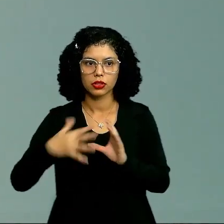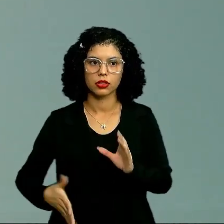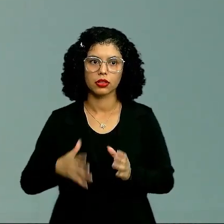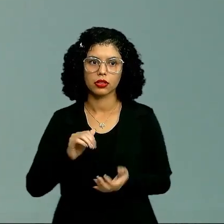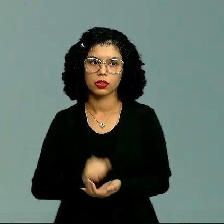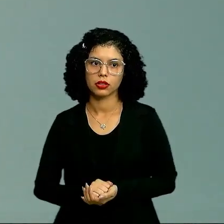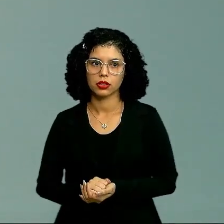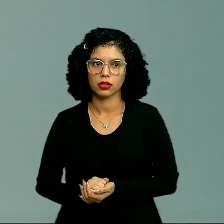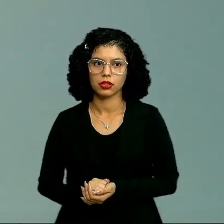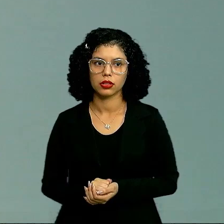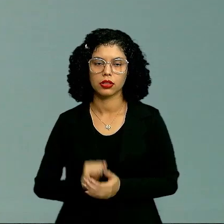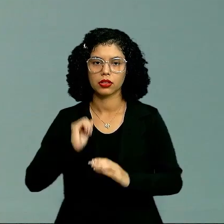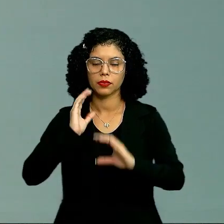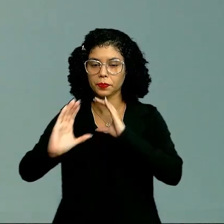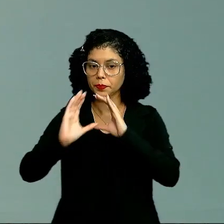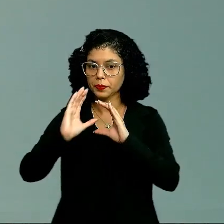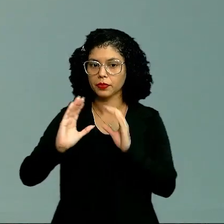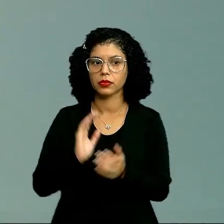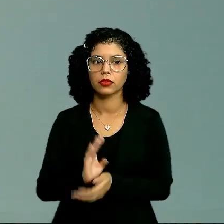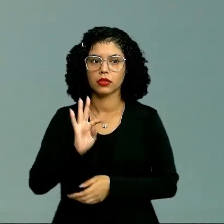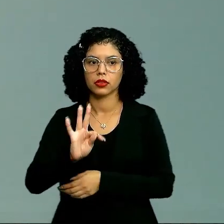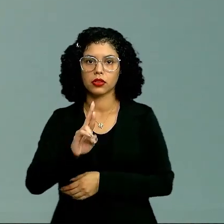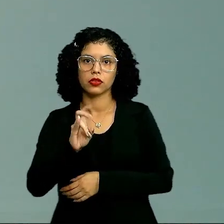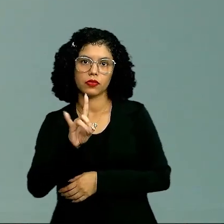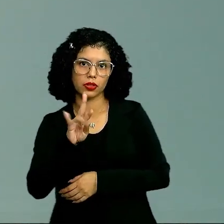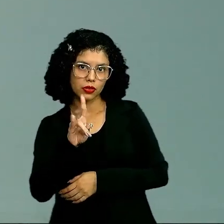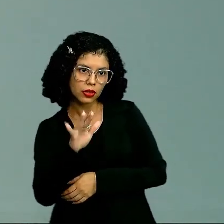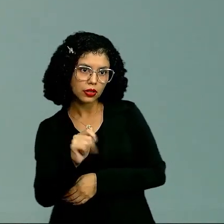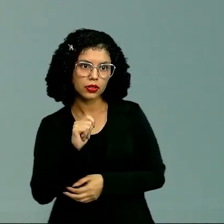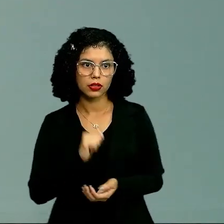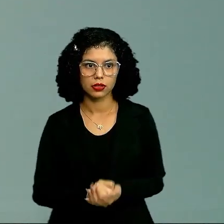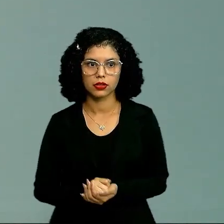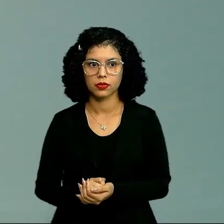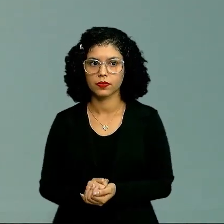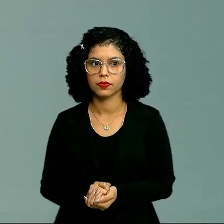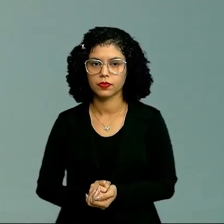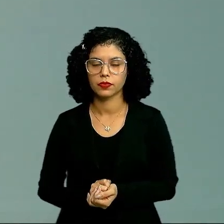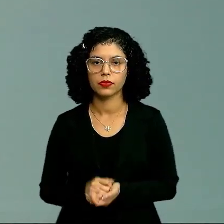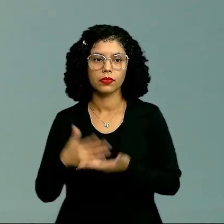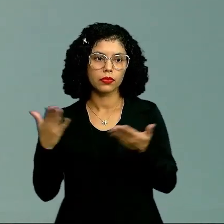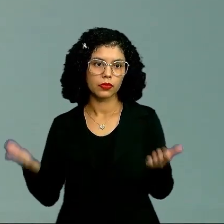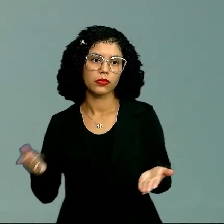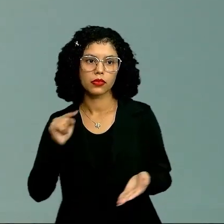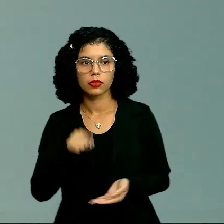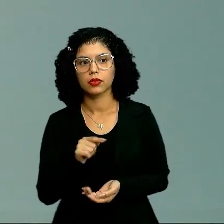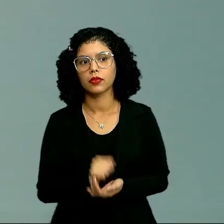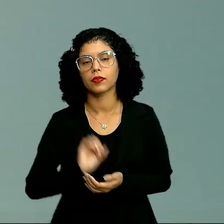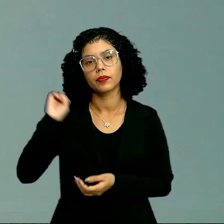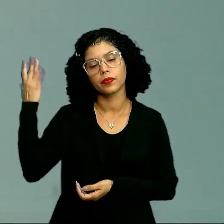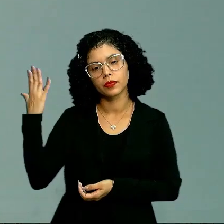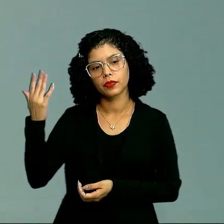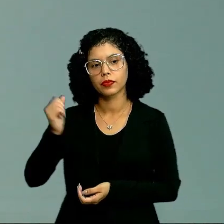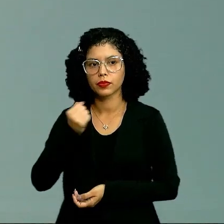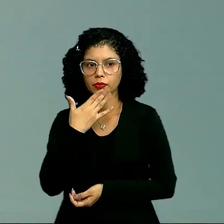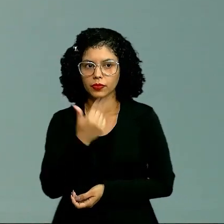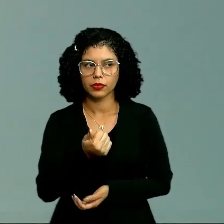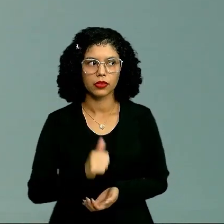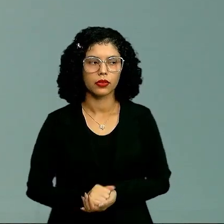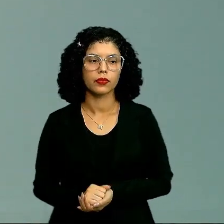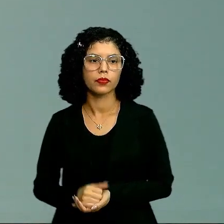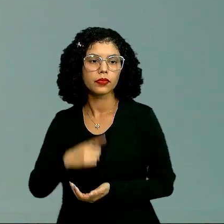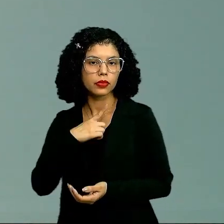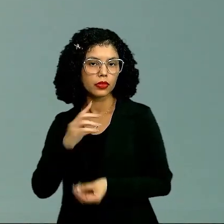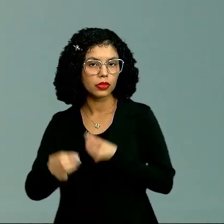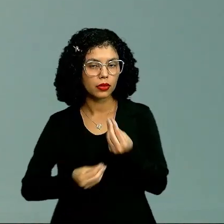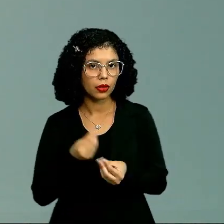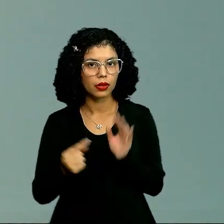característica da cantiga trovadoresca, de alguns tipos de cantiga trovadoresca em que isso acontece, tá bom? Então, eu